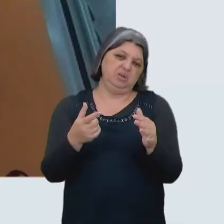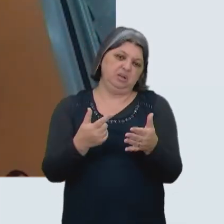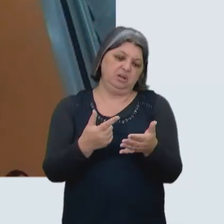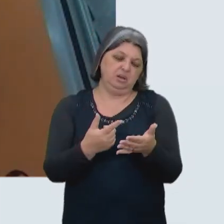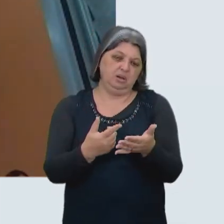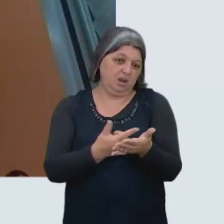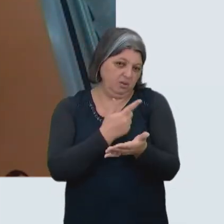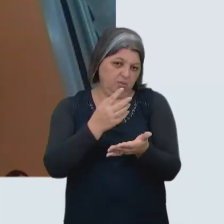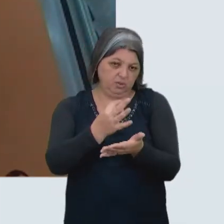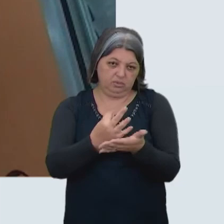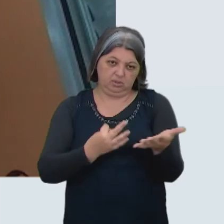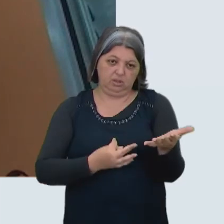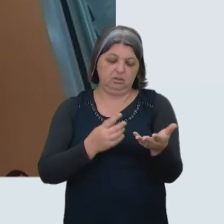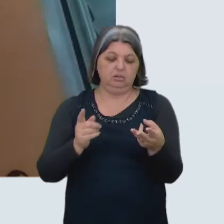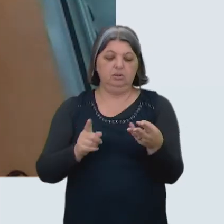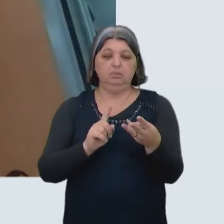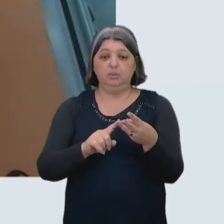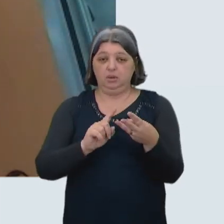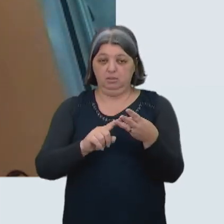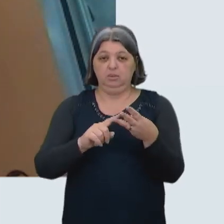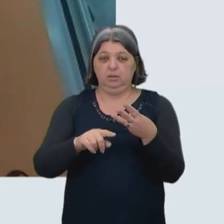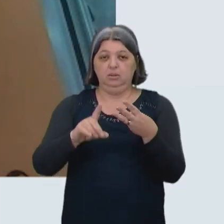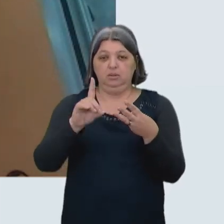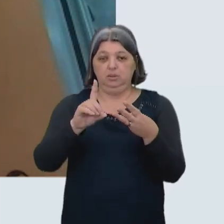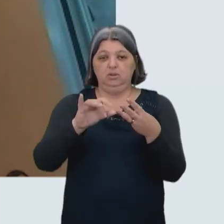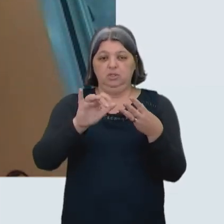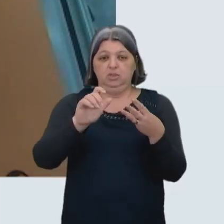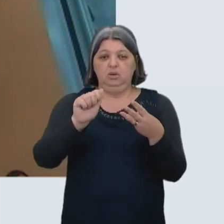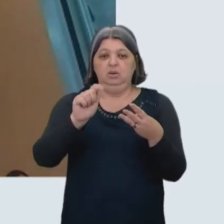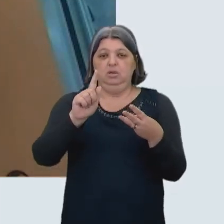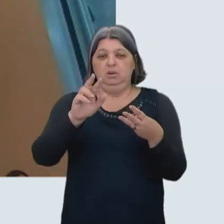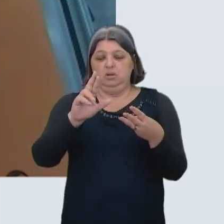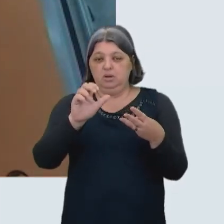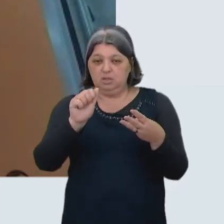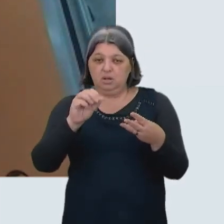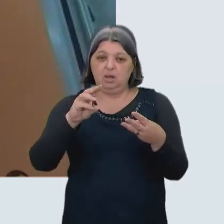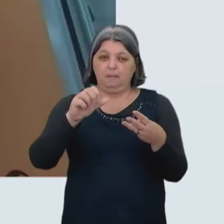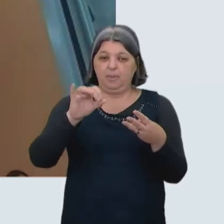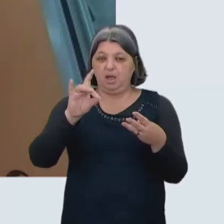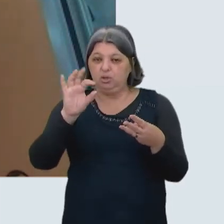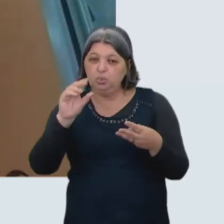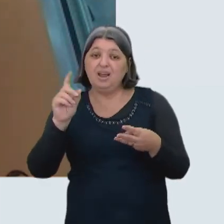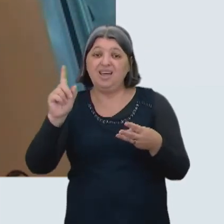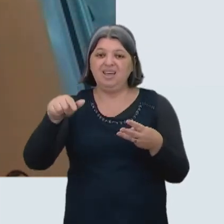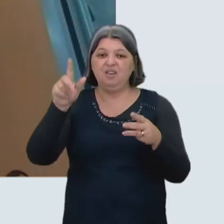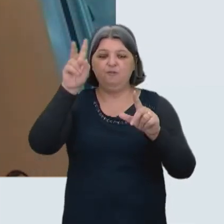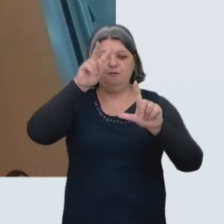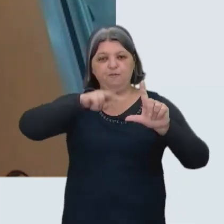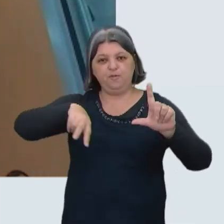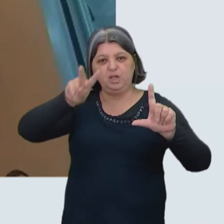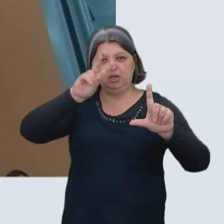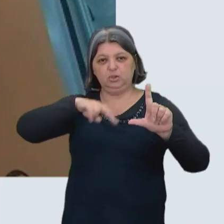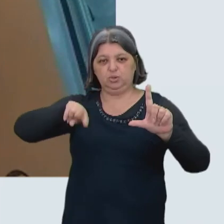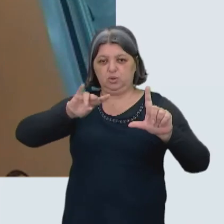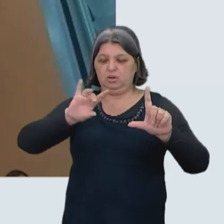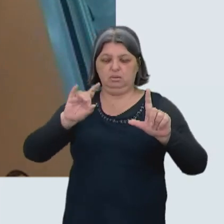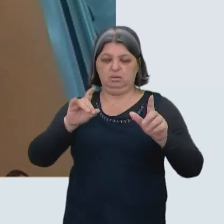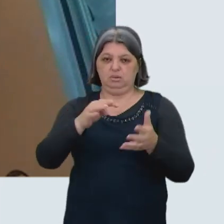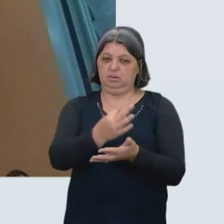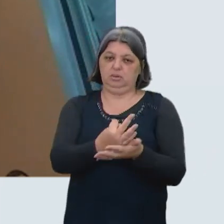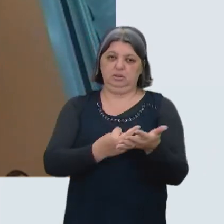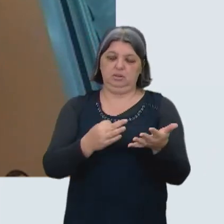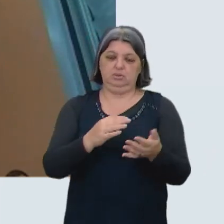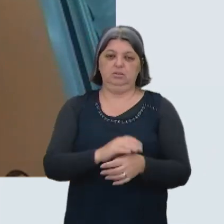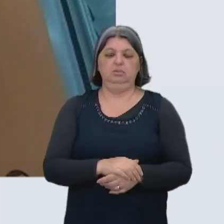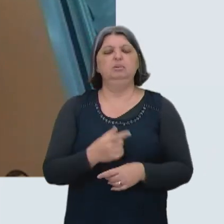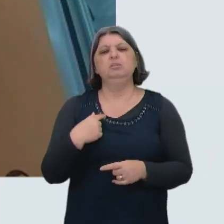vai para diagramação, né? Para um diagramador, que é muito mais visual do que textual, né? O que